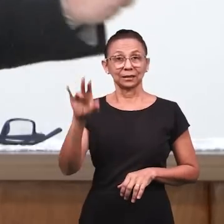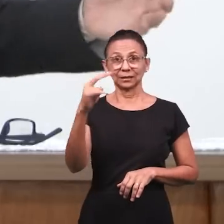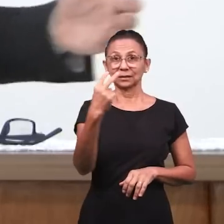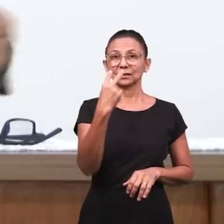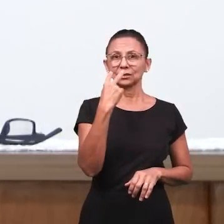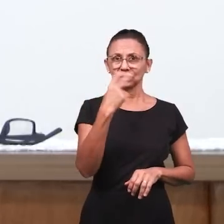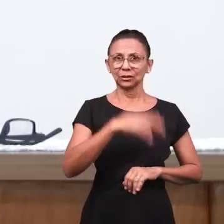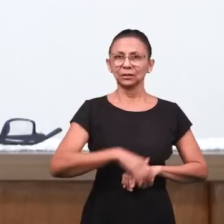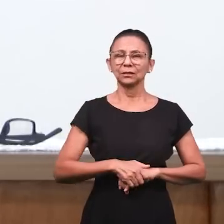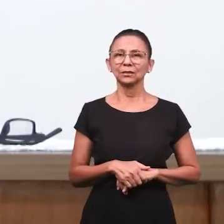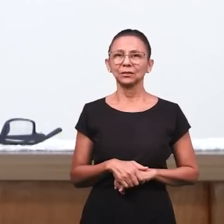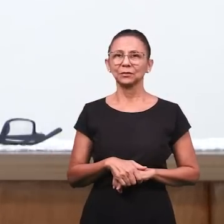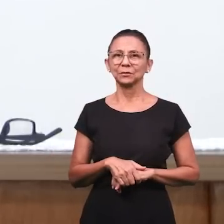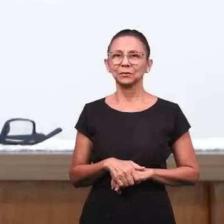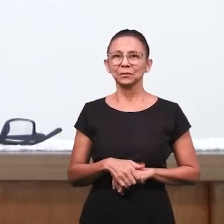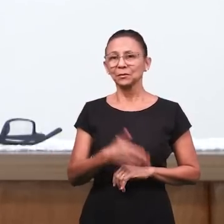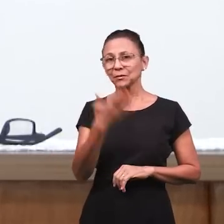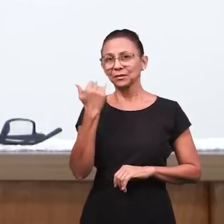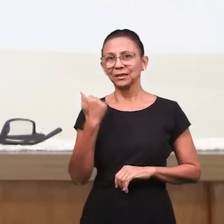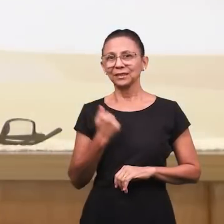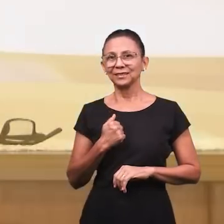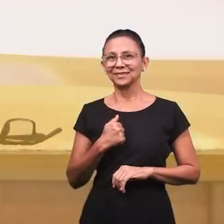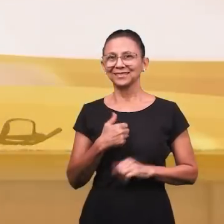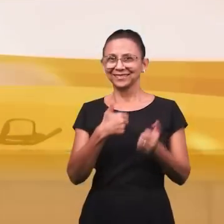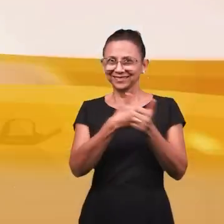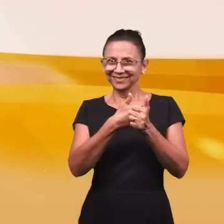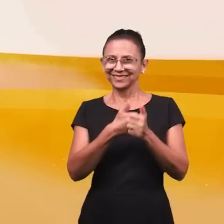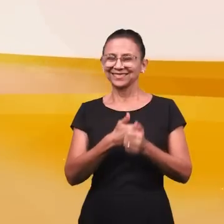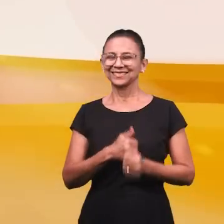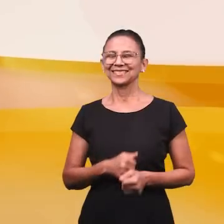podem chamá-las para cantar junto conosco.